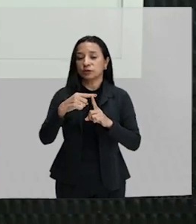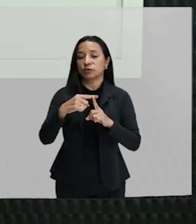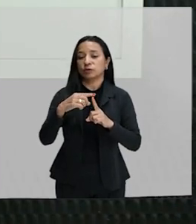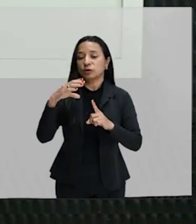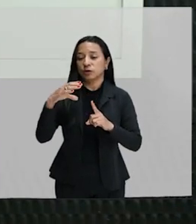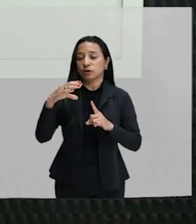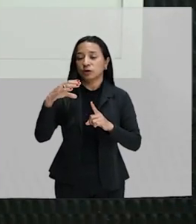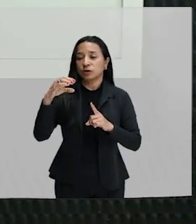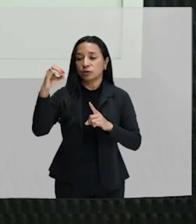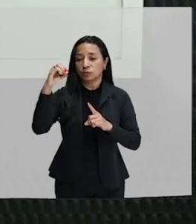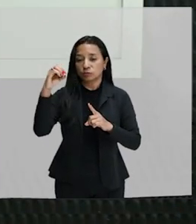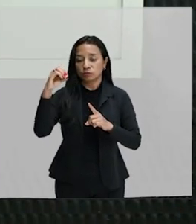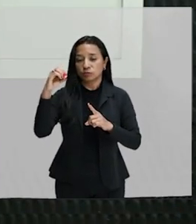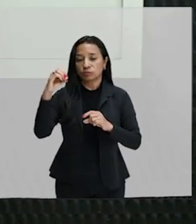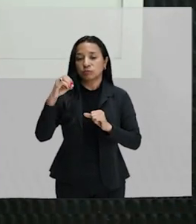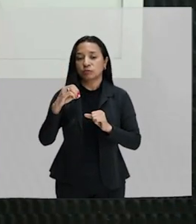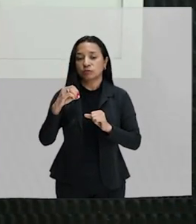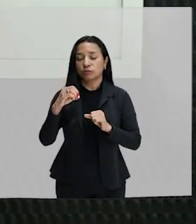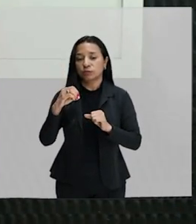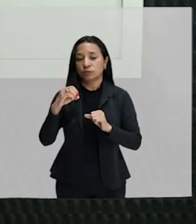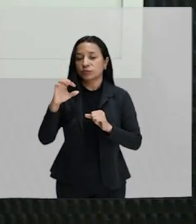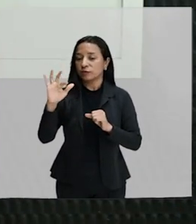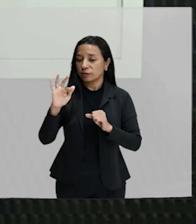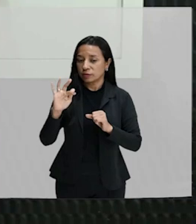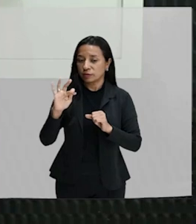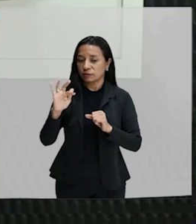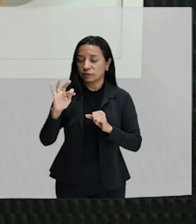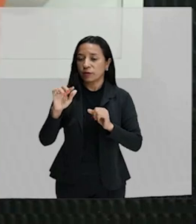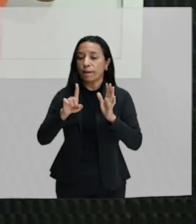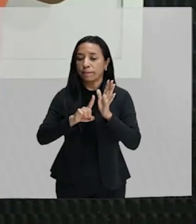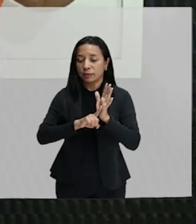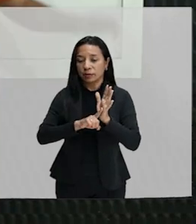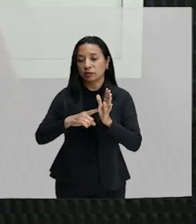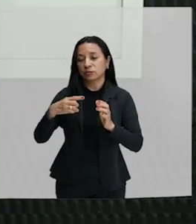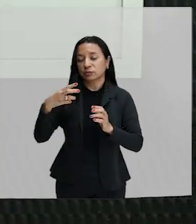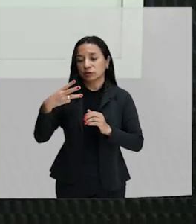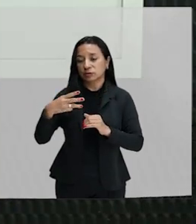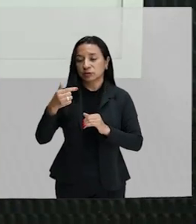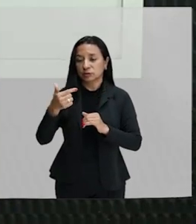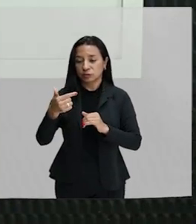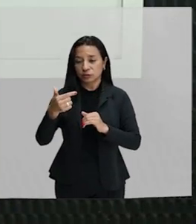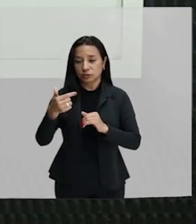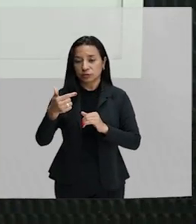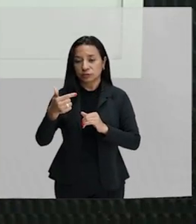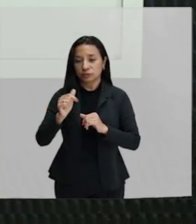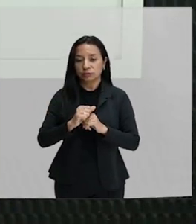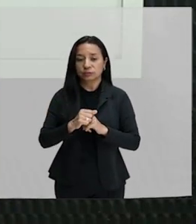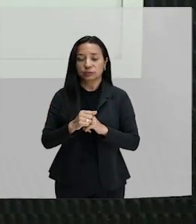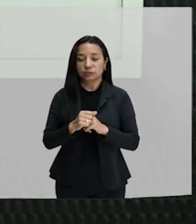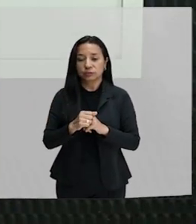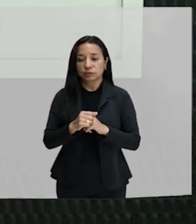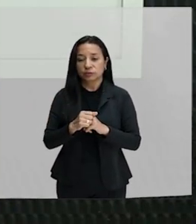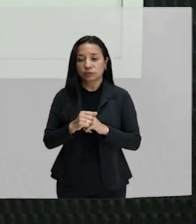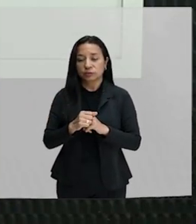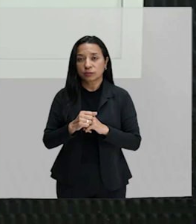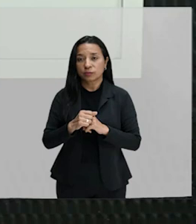emen Men 32 temperatura em kelv men 273 percebam o seguinte que os